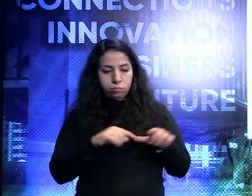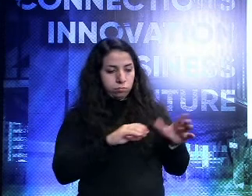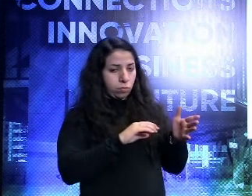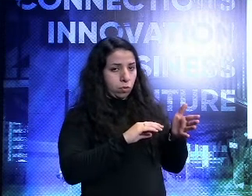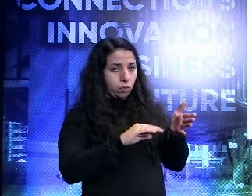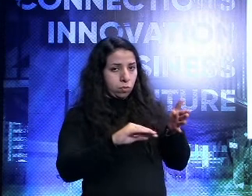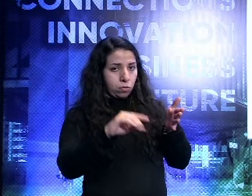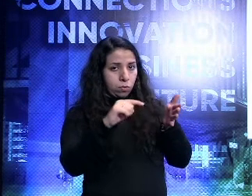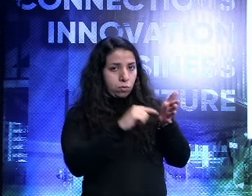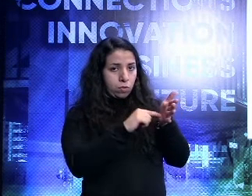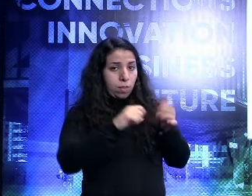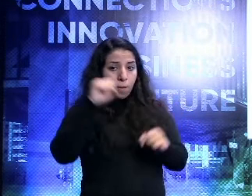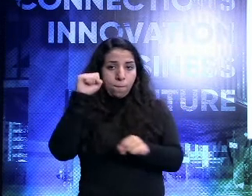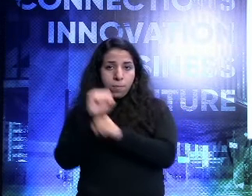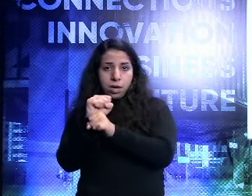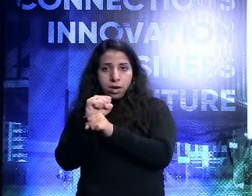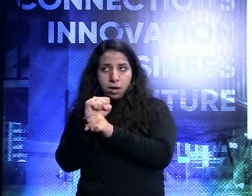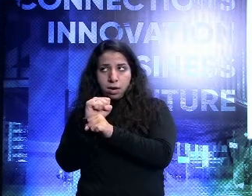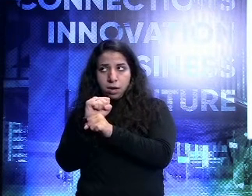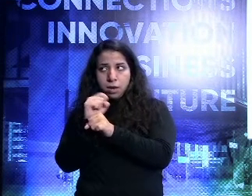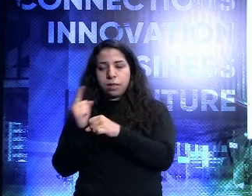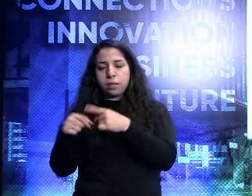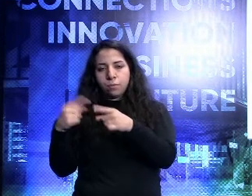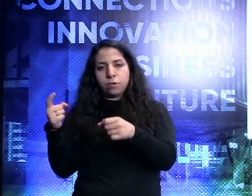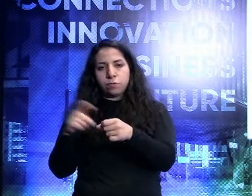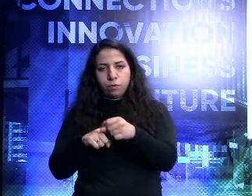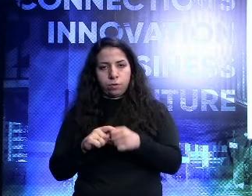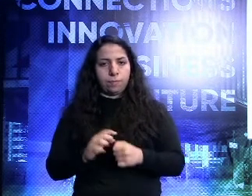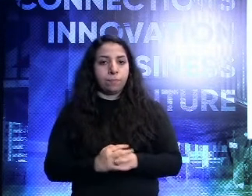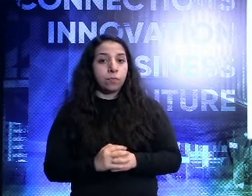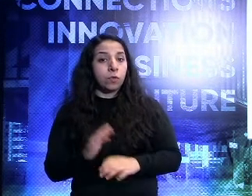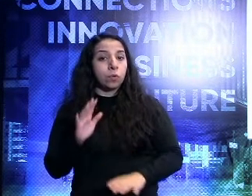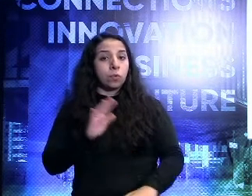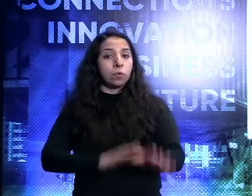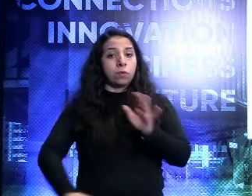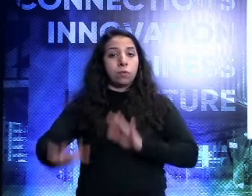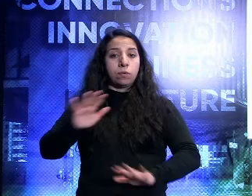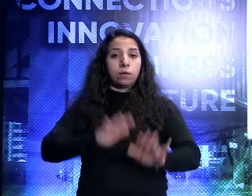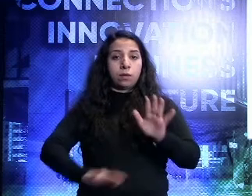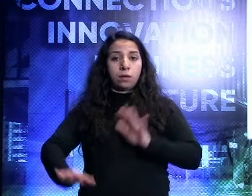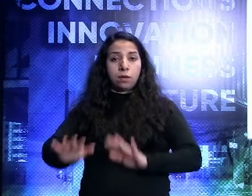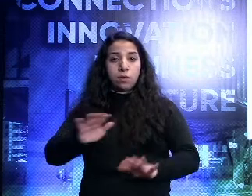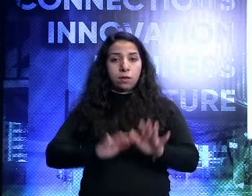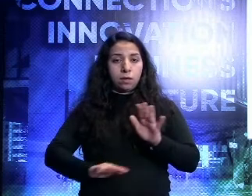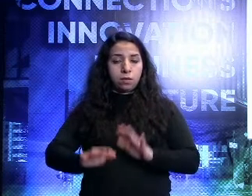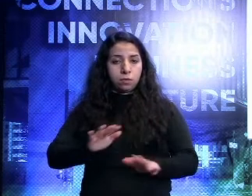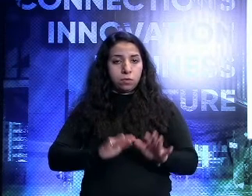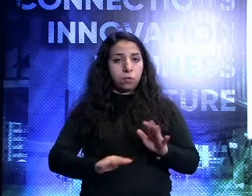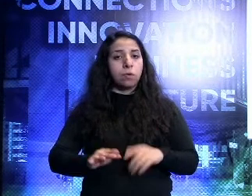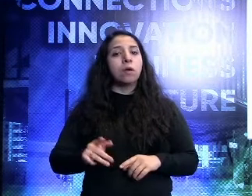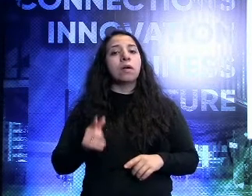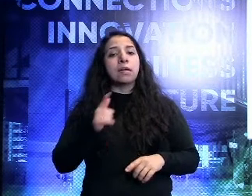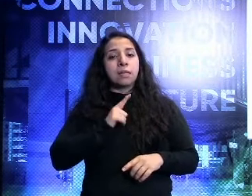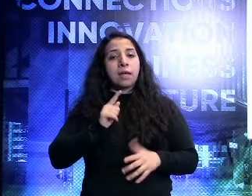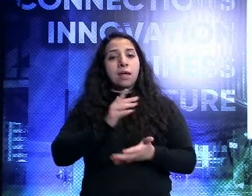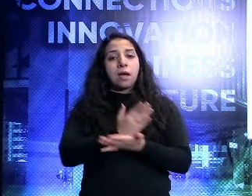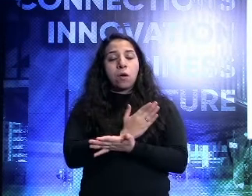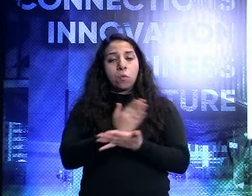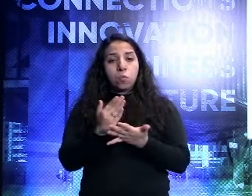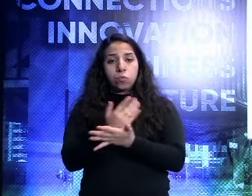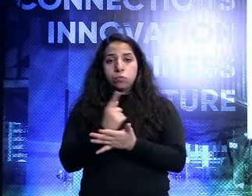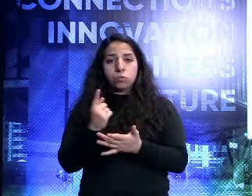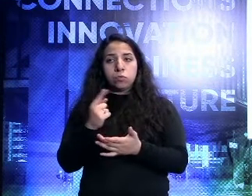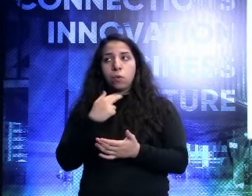normalidade. Beleza? Cuidado, mas muito cuidado com o que a gente chama de estados que não podem ser revertidos. O que é